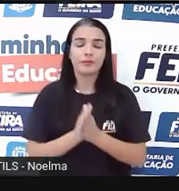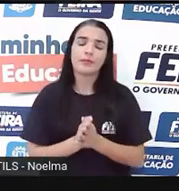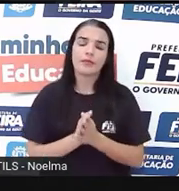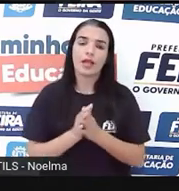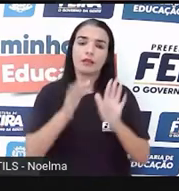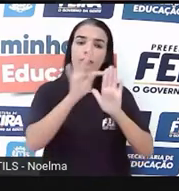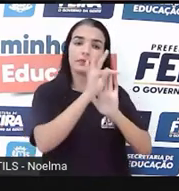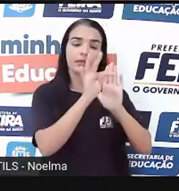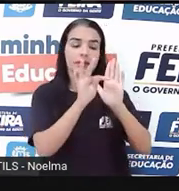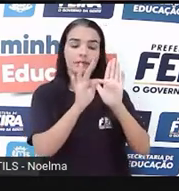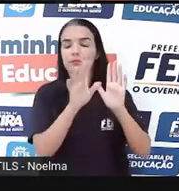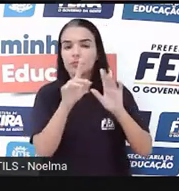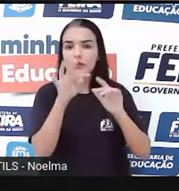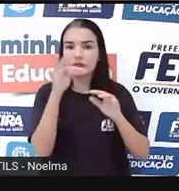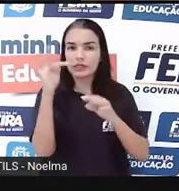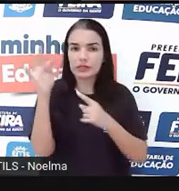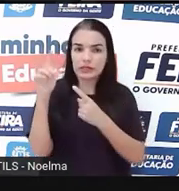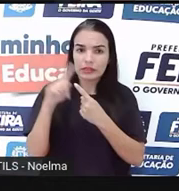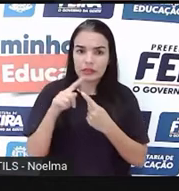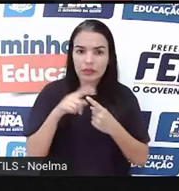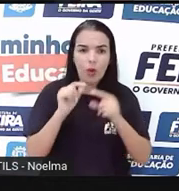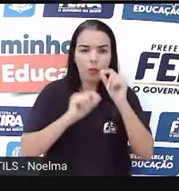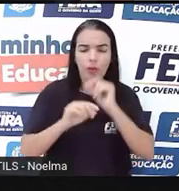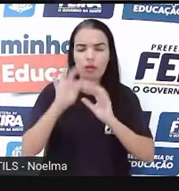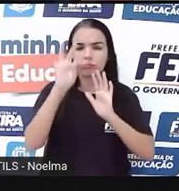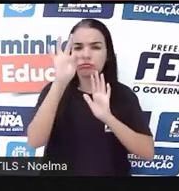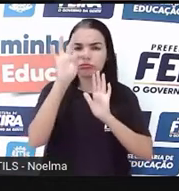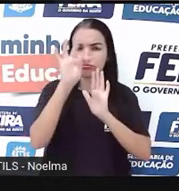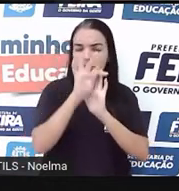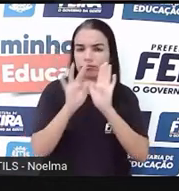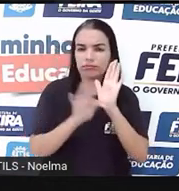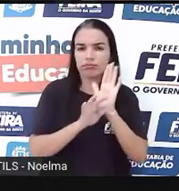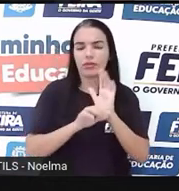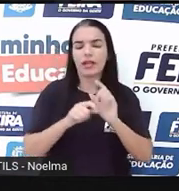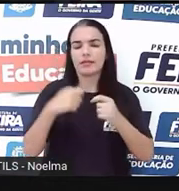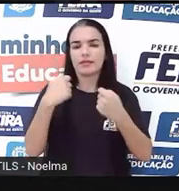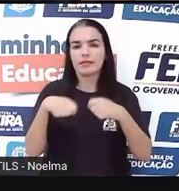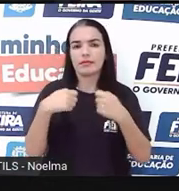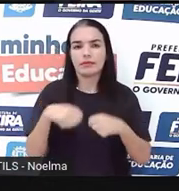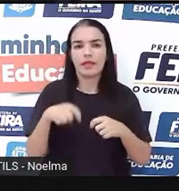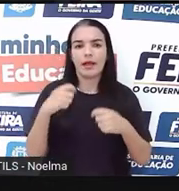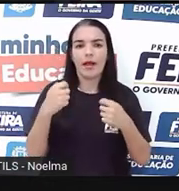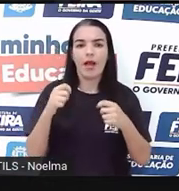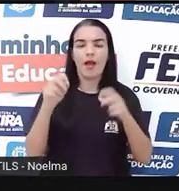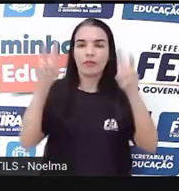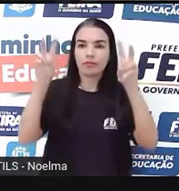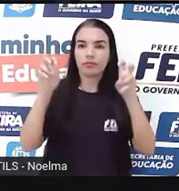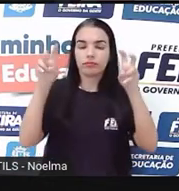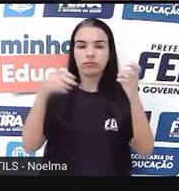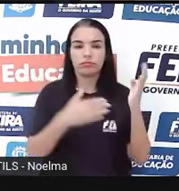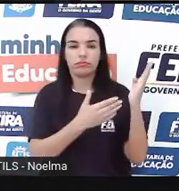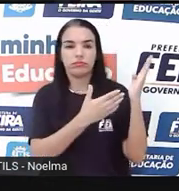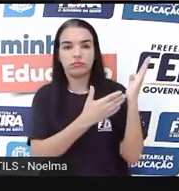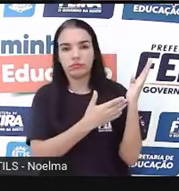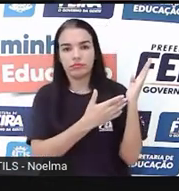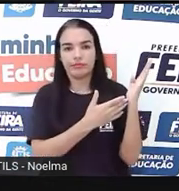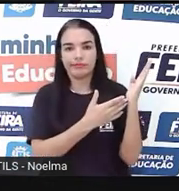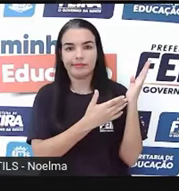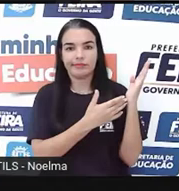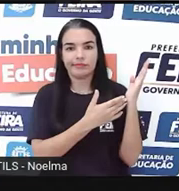realizar atividades de classe, escreva o título Class Exercise. Se for atividade de